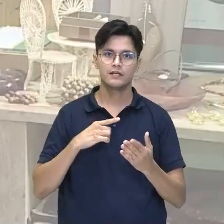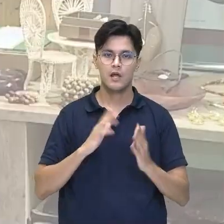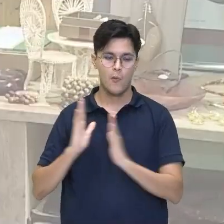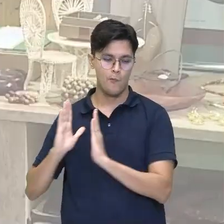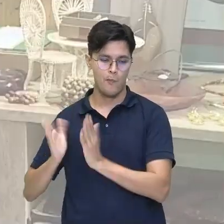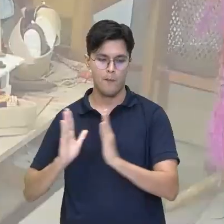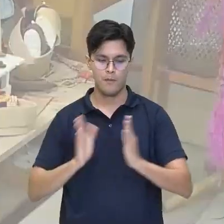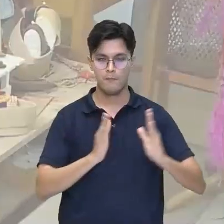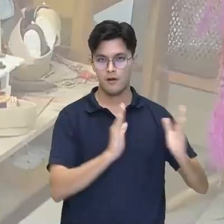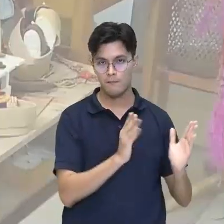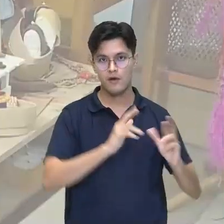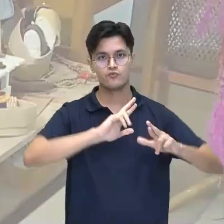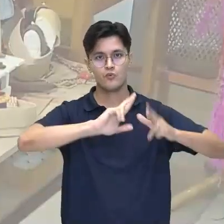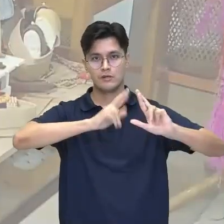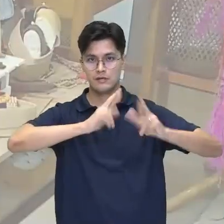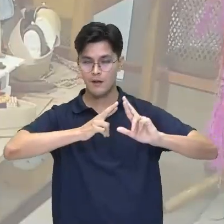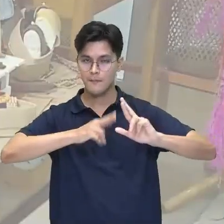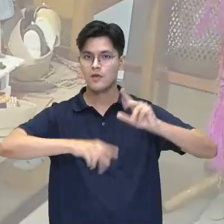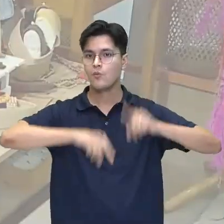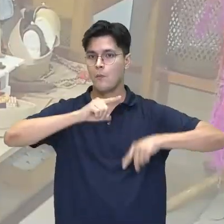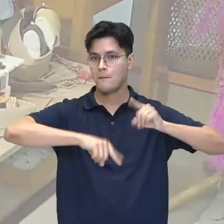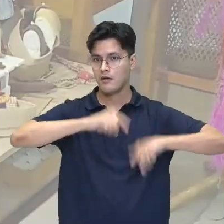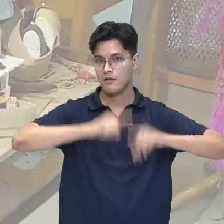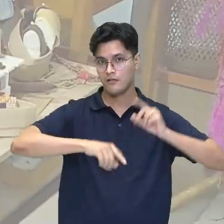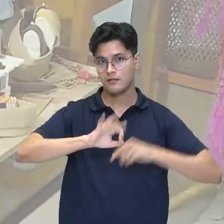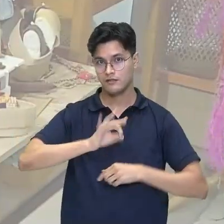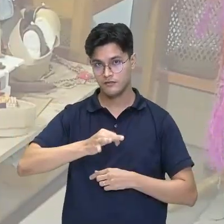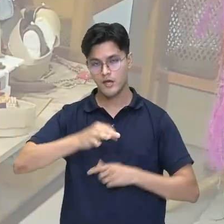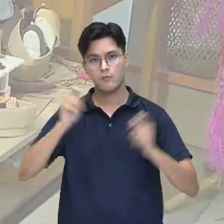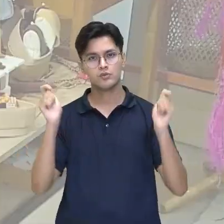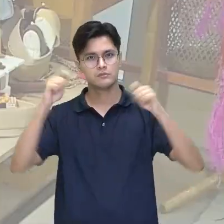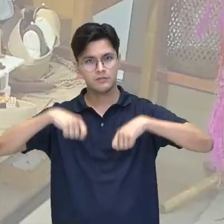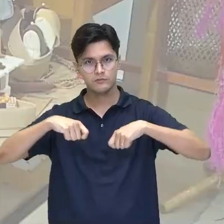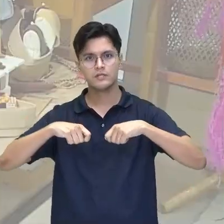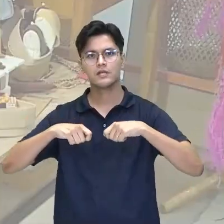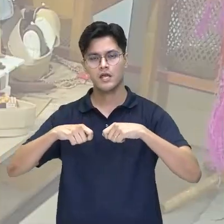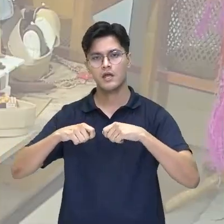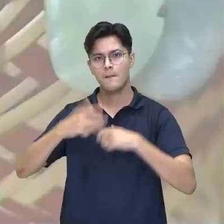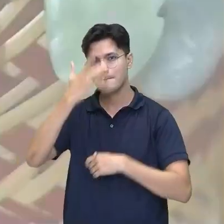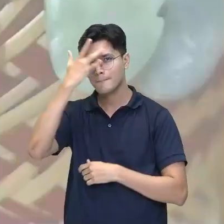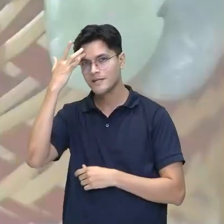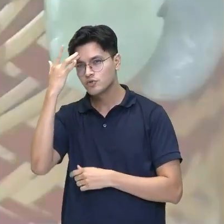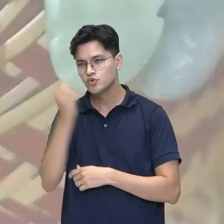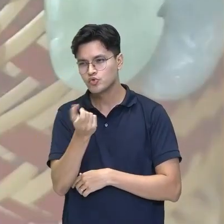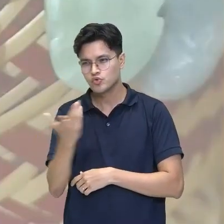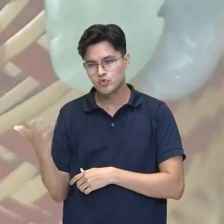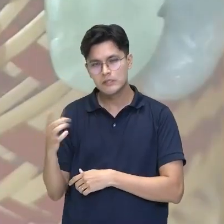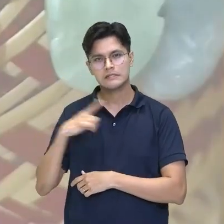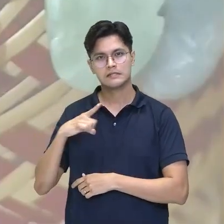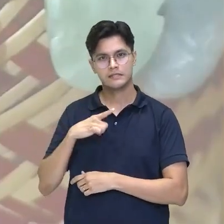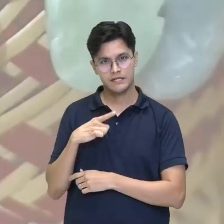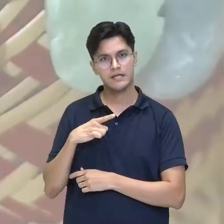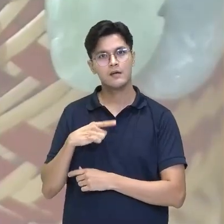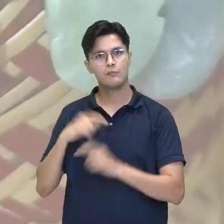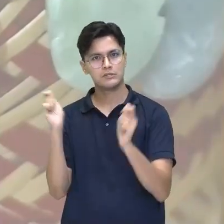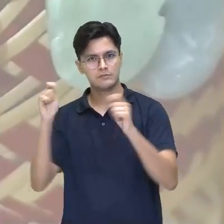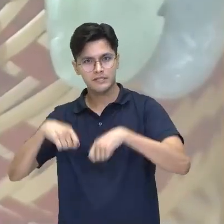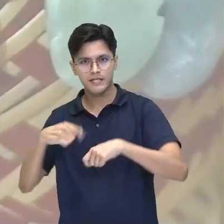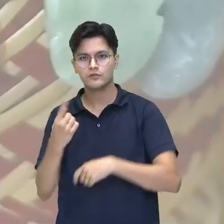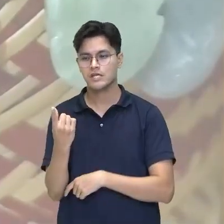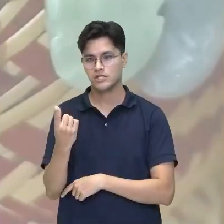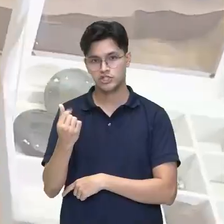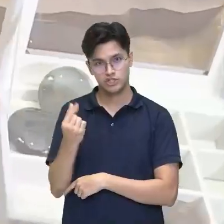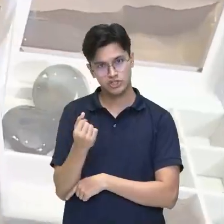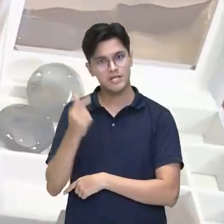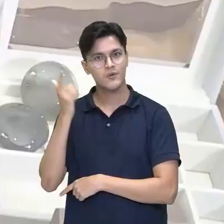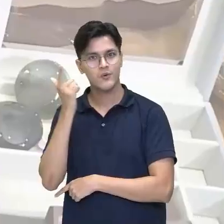dessas peças, faz com que outras pessoas tenham renda, né? Que elas vão colher essa